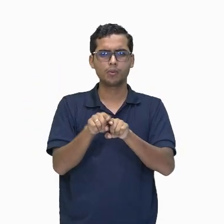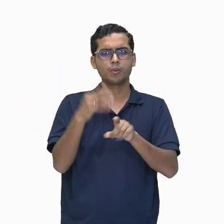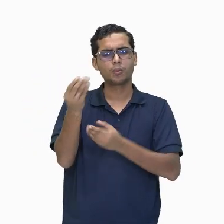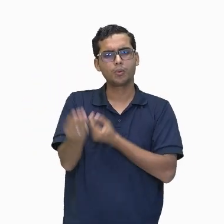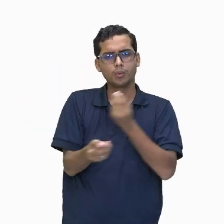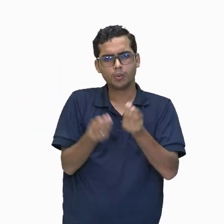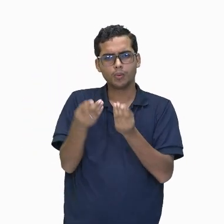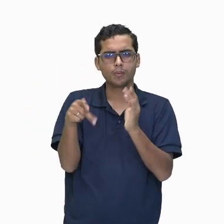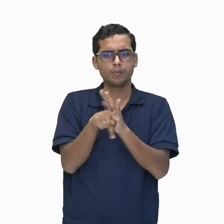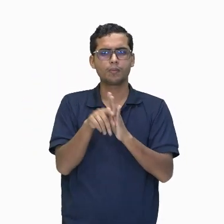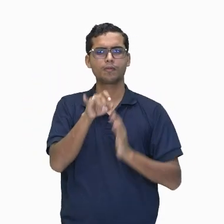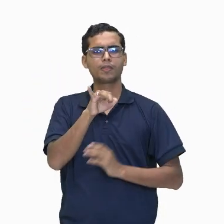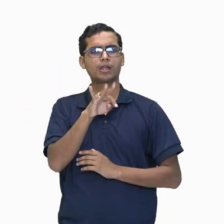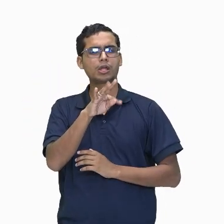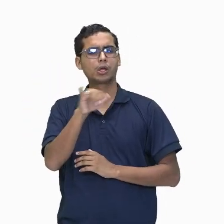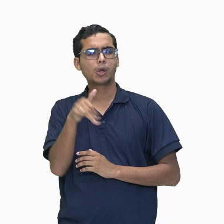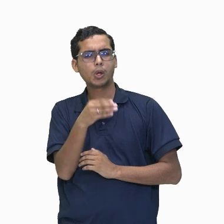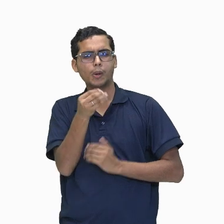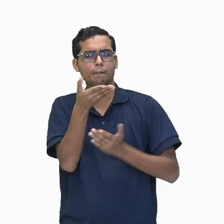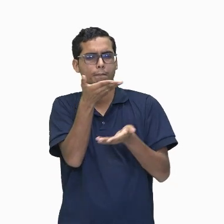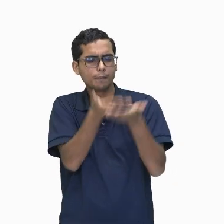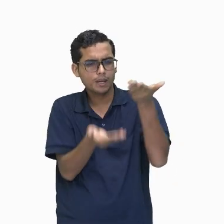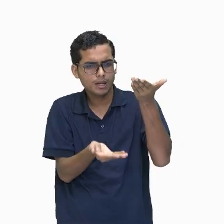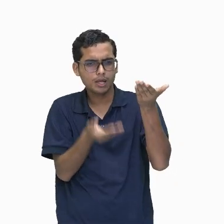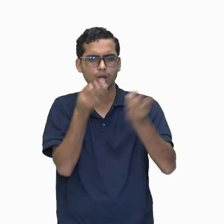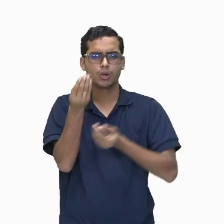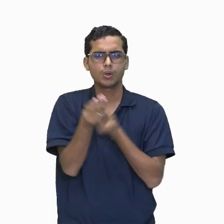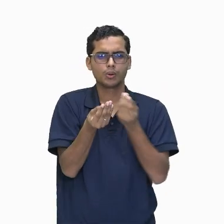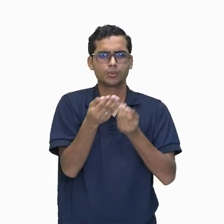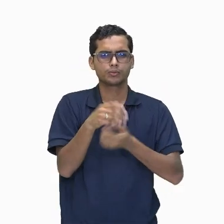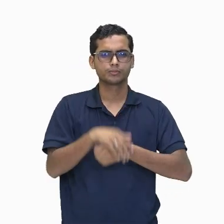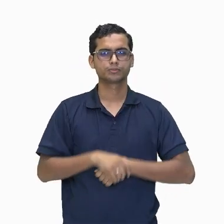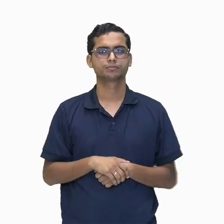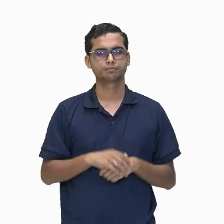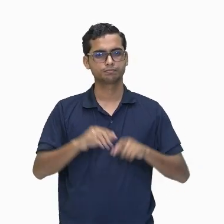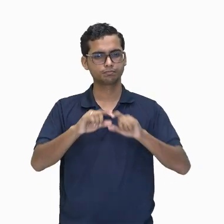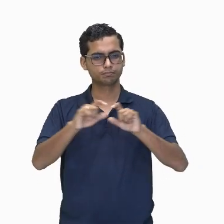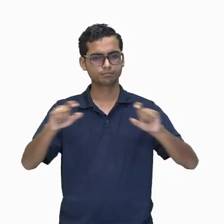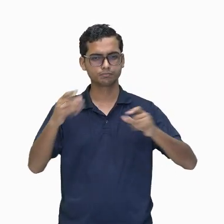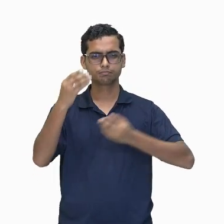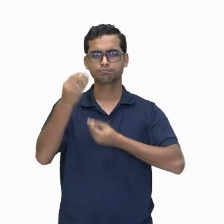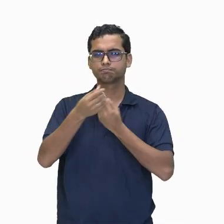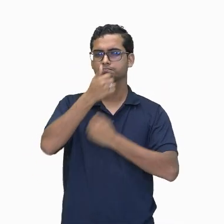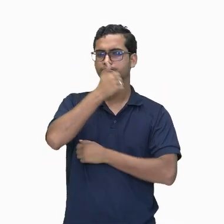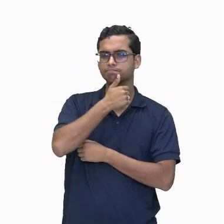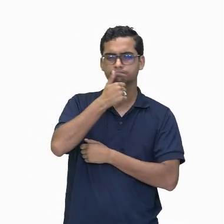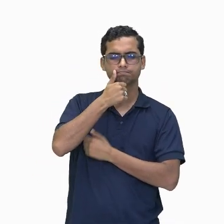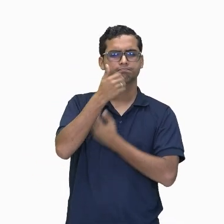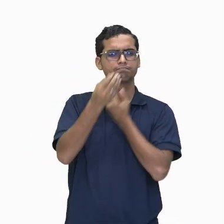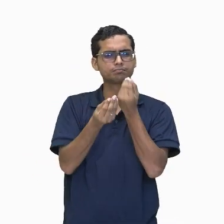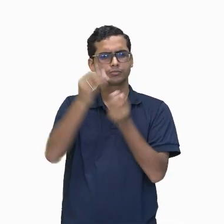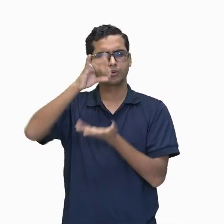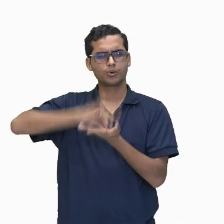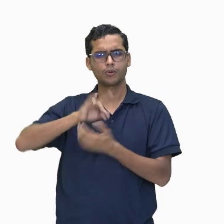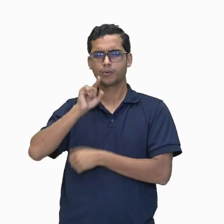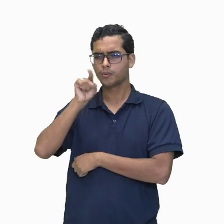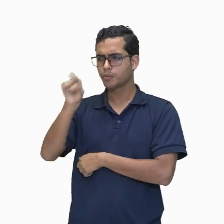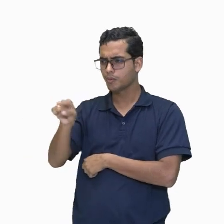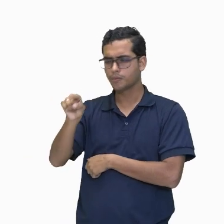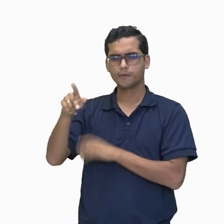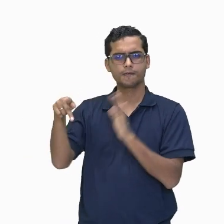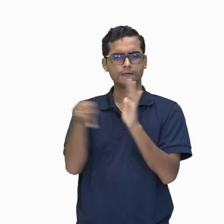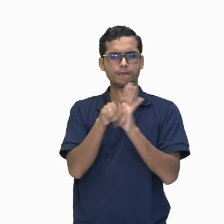perdendo o tejo. Arrostar com sacrilégio gigante, como tu, junto